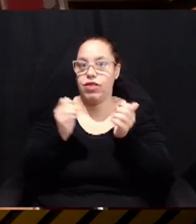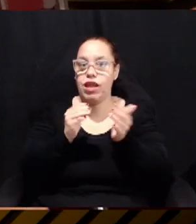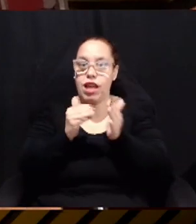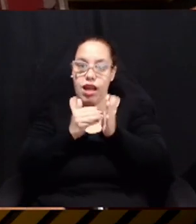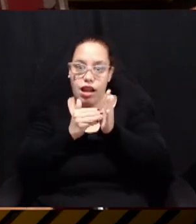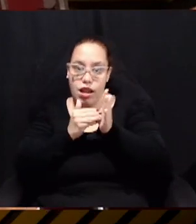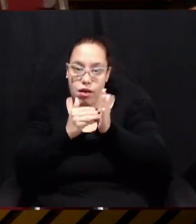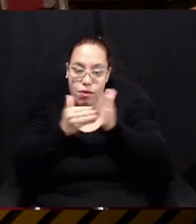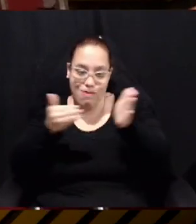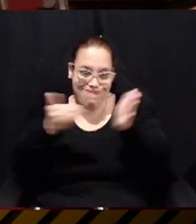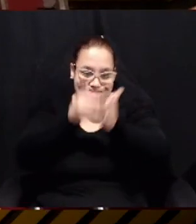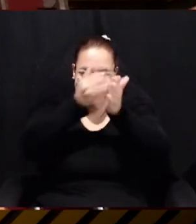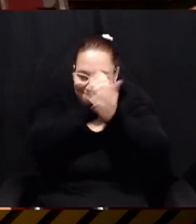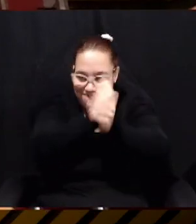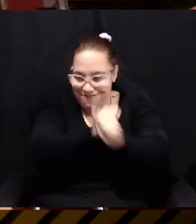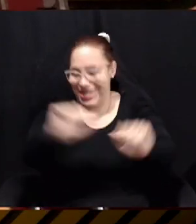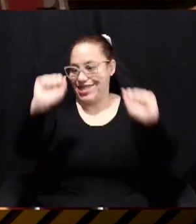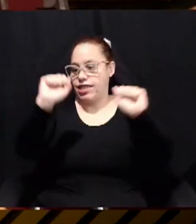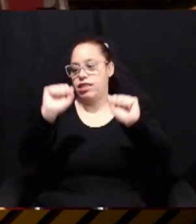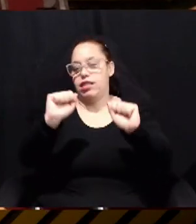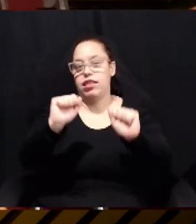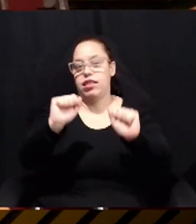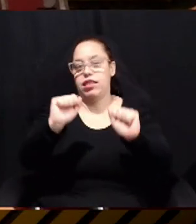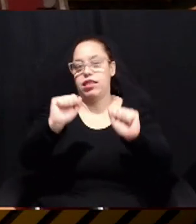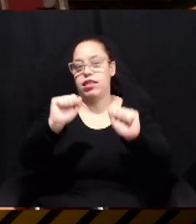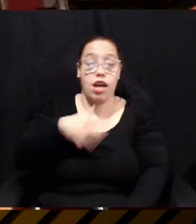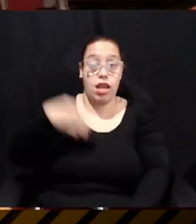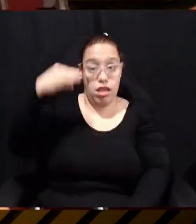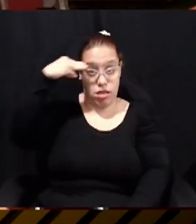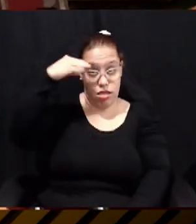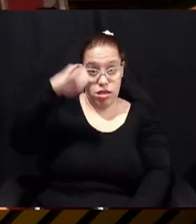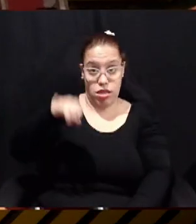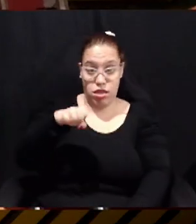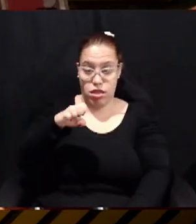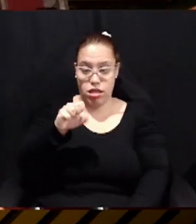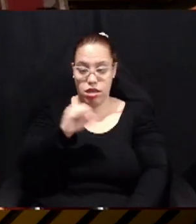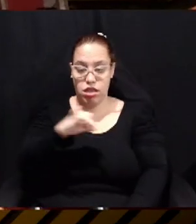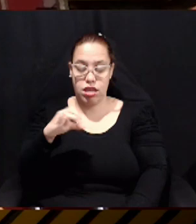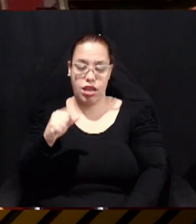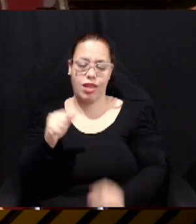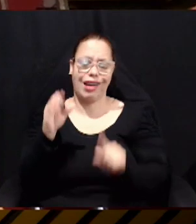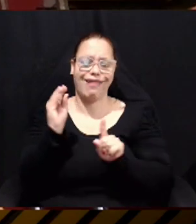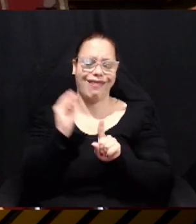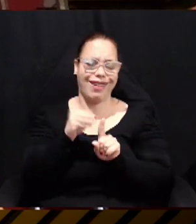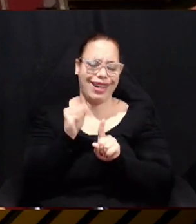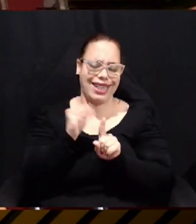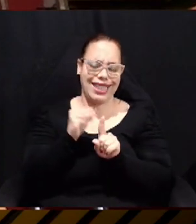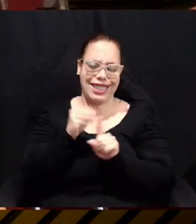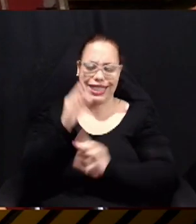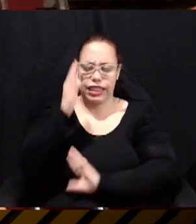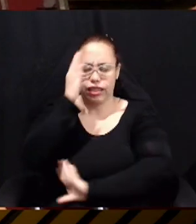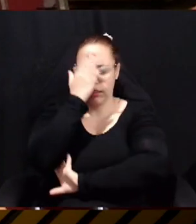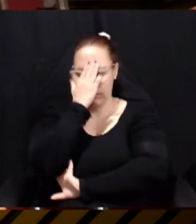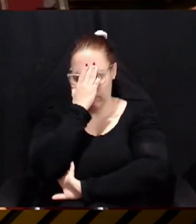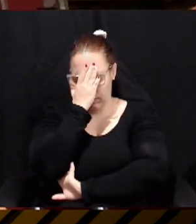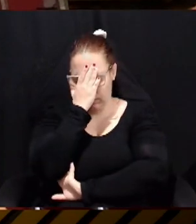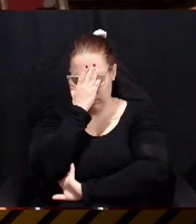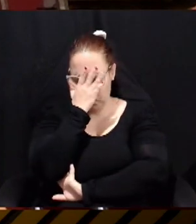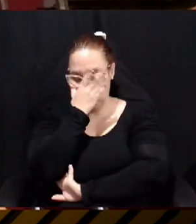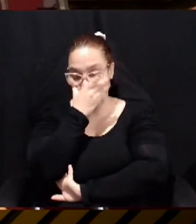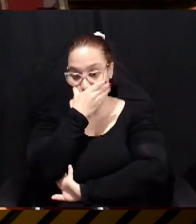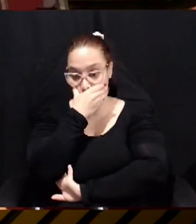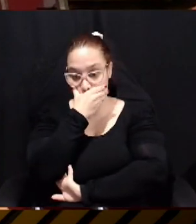mais ou menos isso. A saúde mental da Jéssica está totalmente fragilizada, e ela